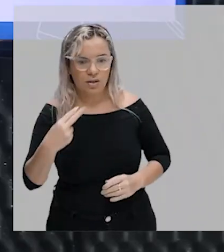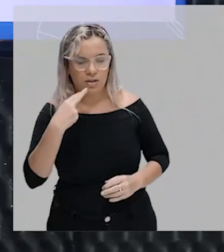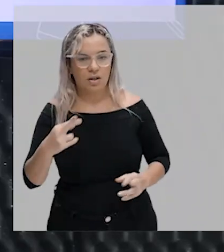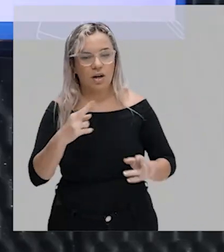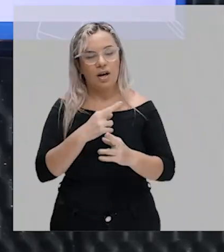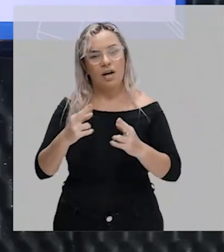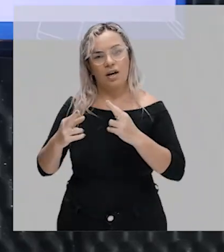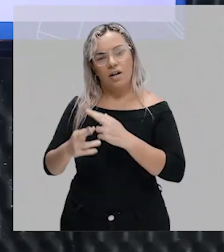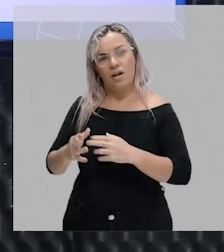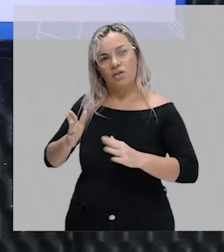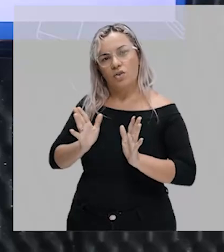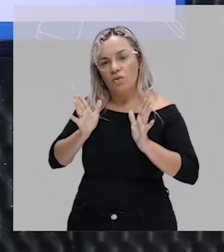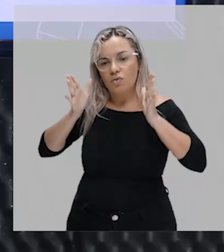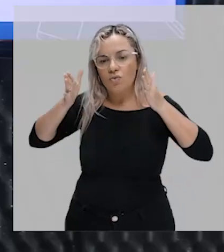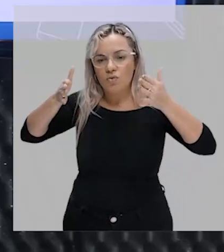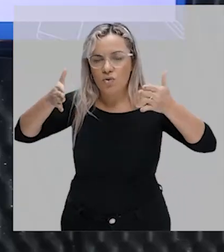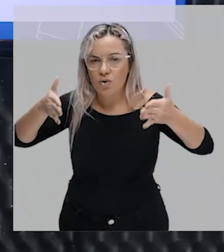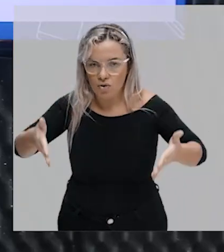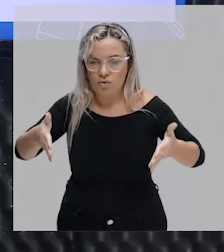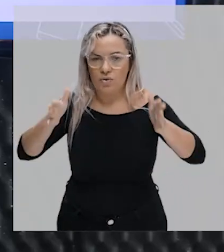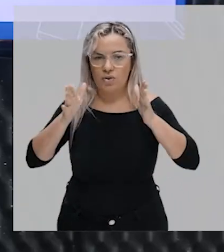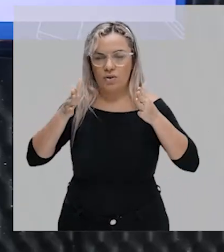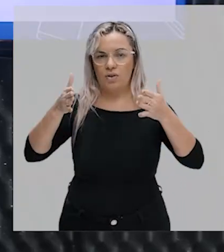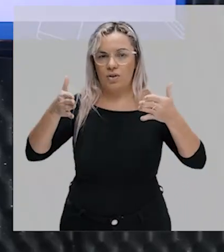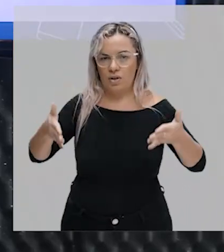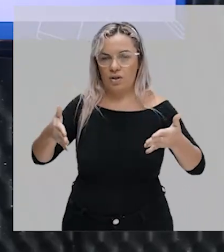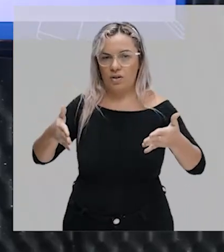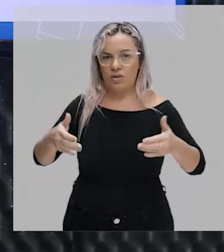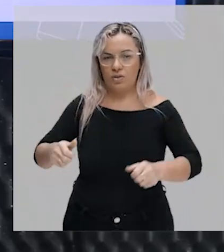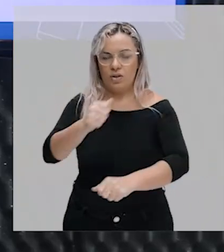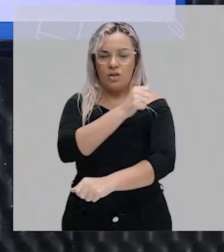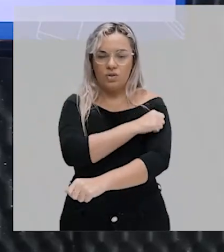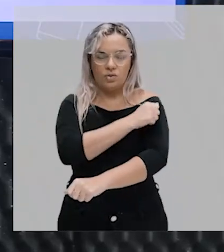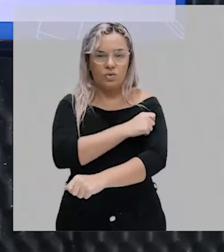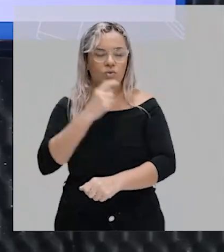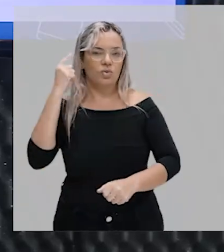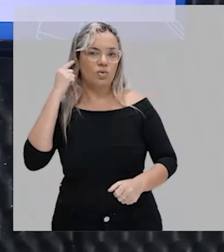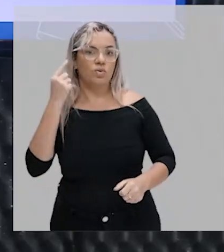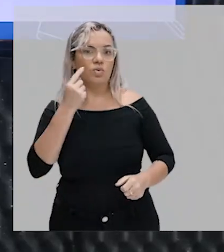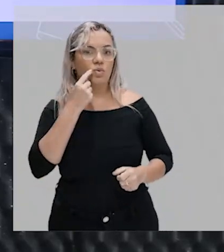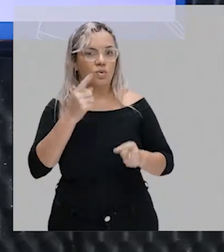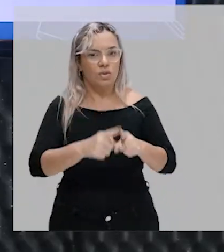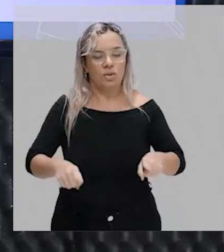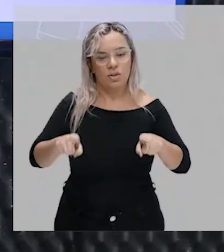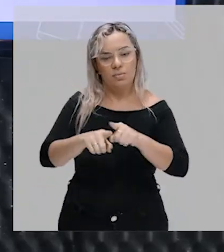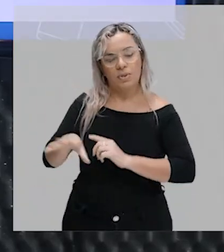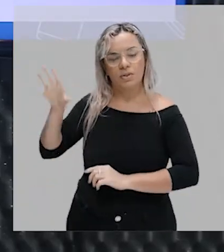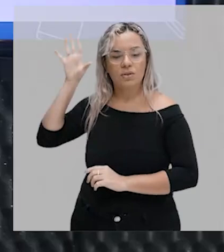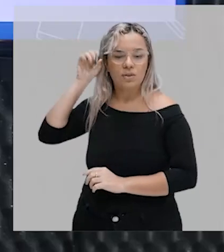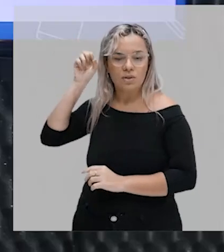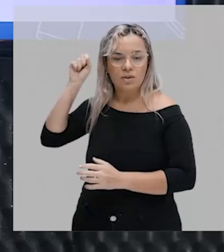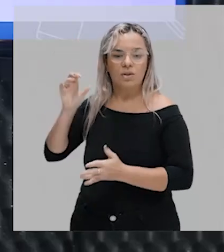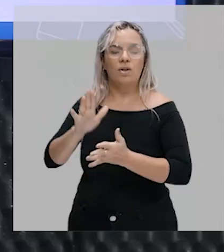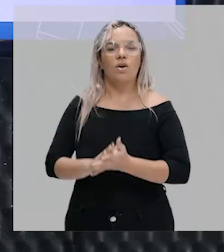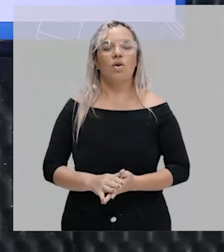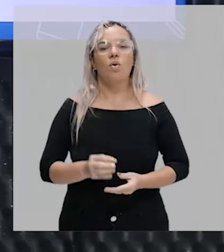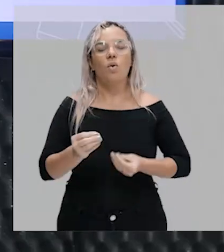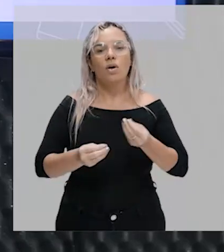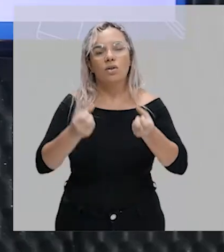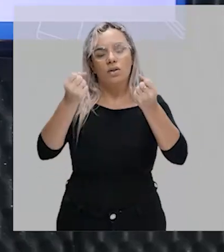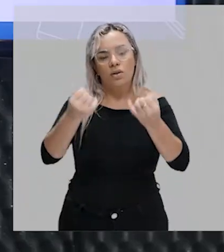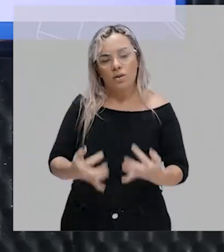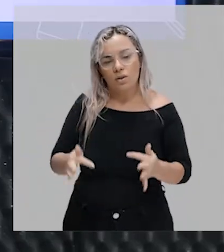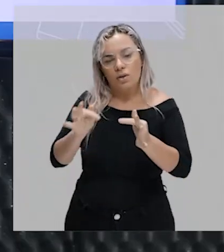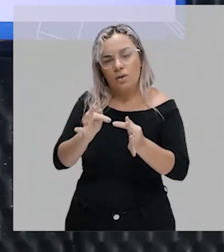um público maravilhoso que acompanha as nossas aulas, hein, chuchus? Então, quando eu falo da sintaxe, eu estou falando do estudo